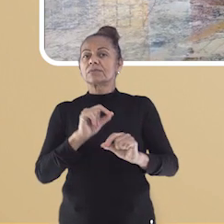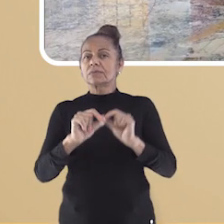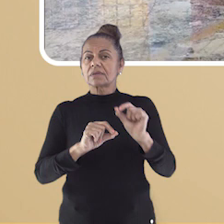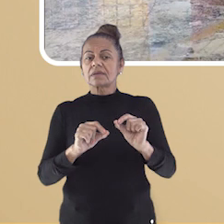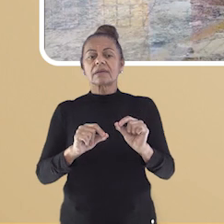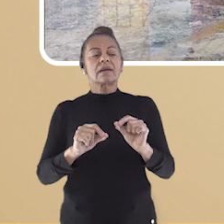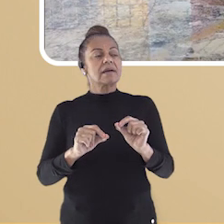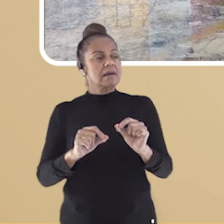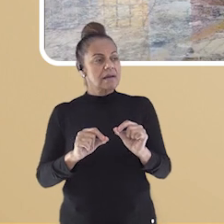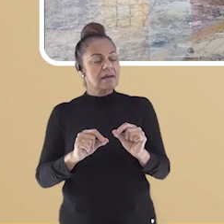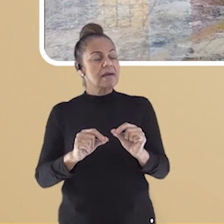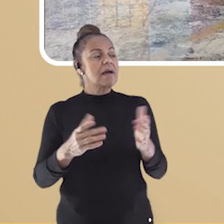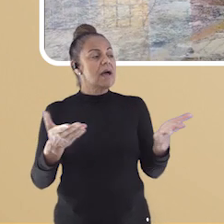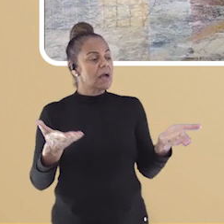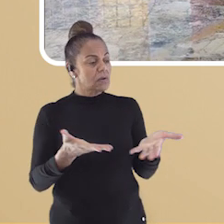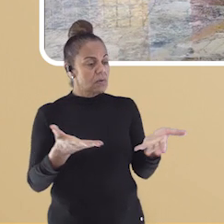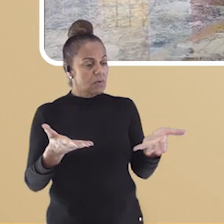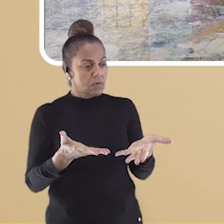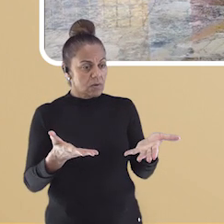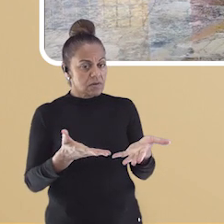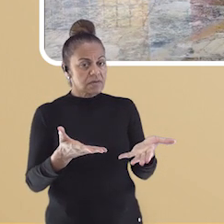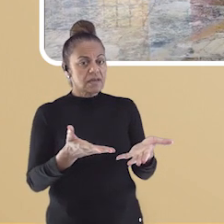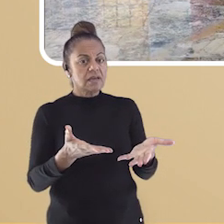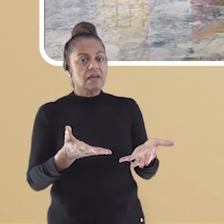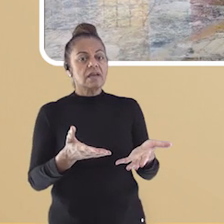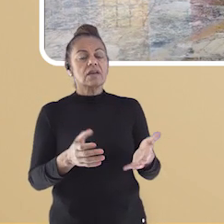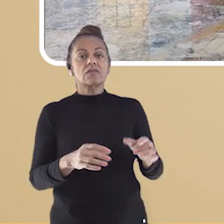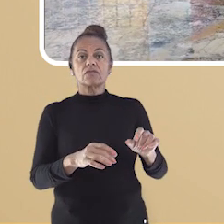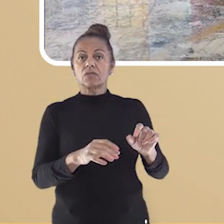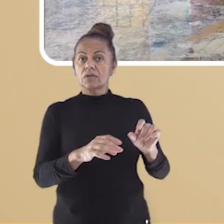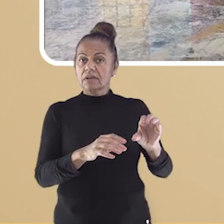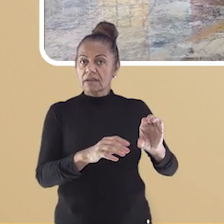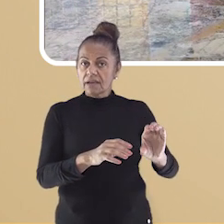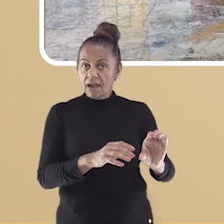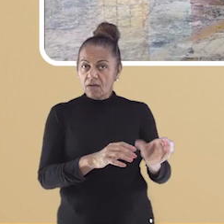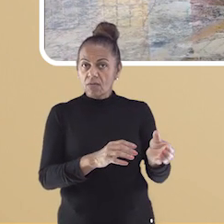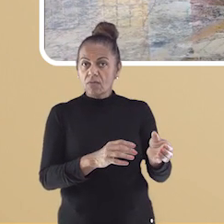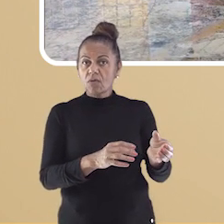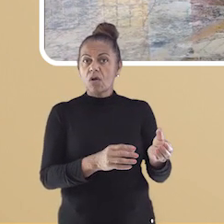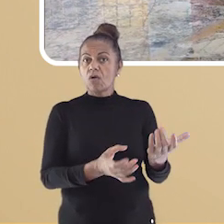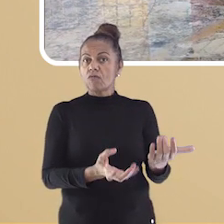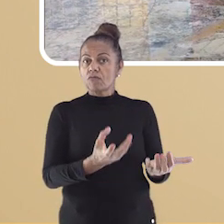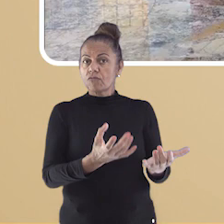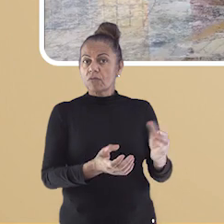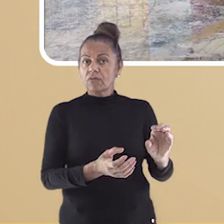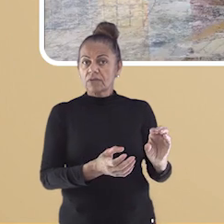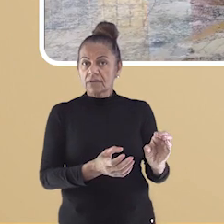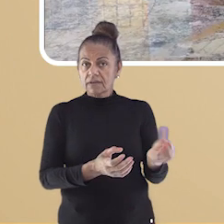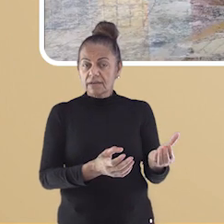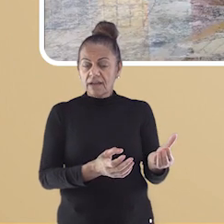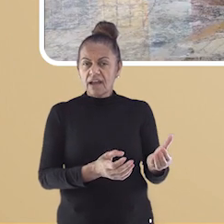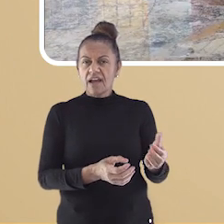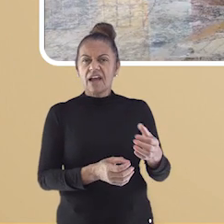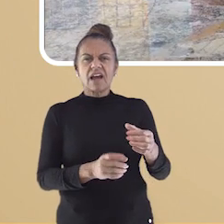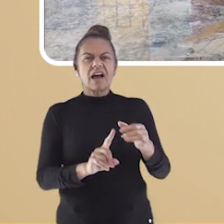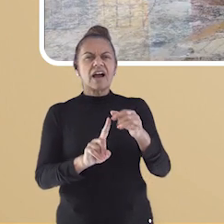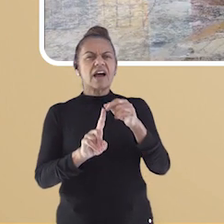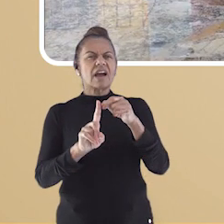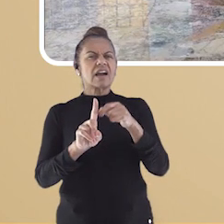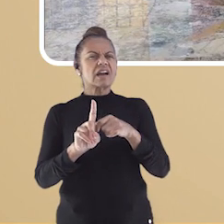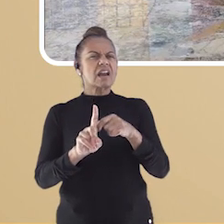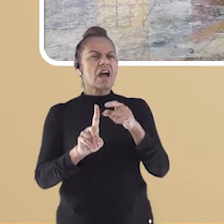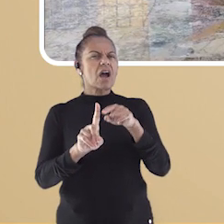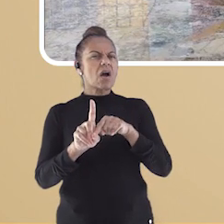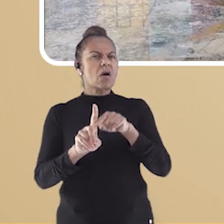forno. Então eu vou ligar o forno a 180 graus e ele vai assar aproximadamente por 45